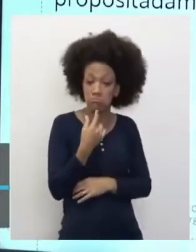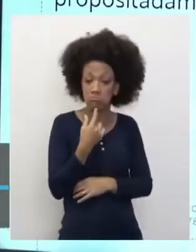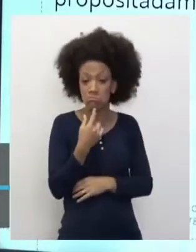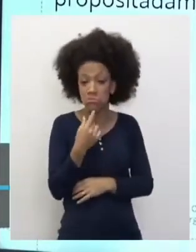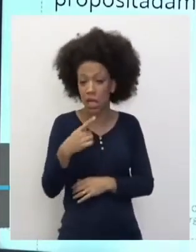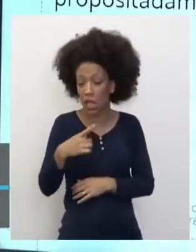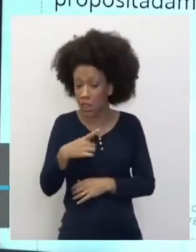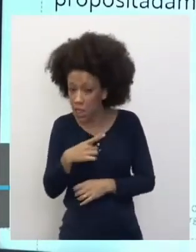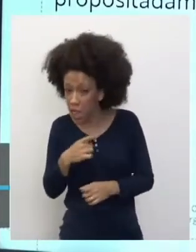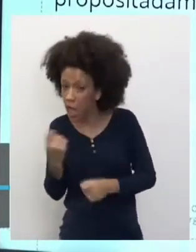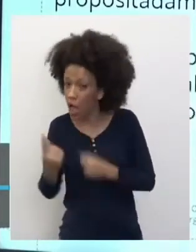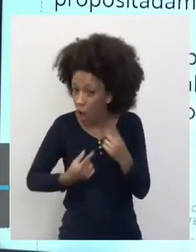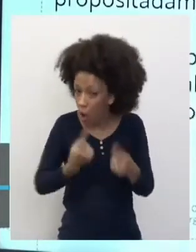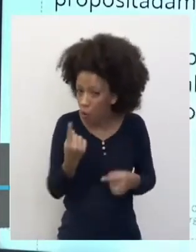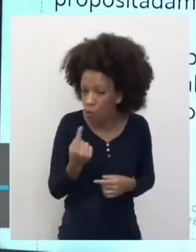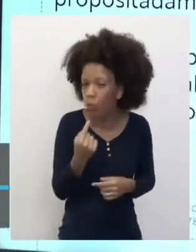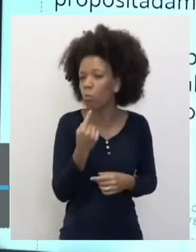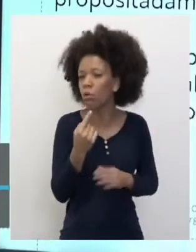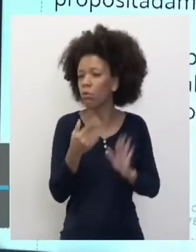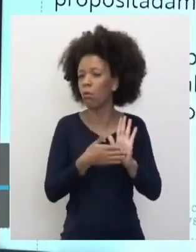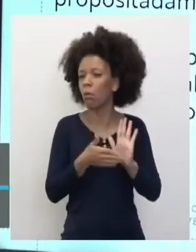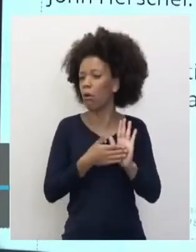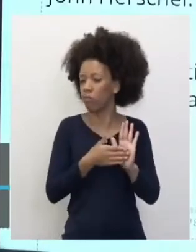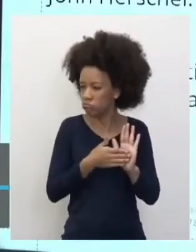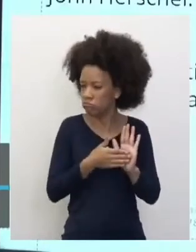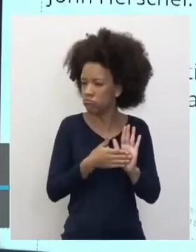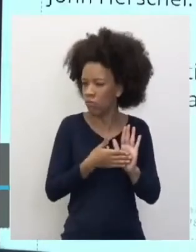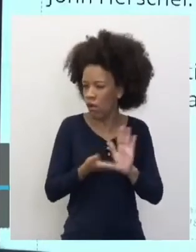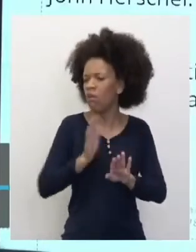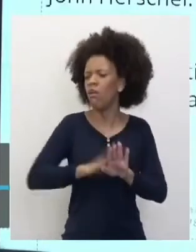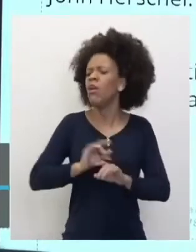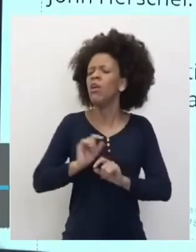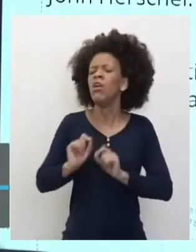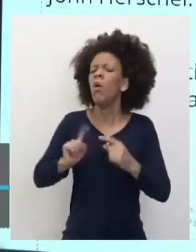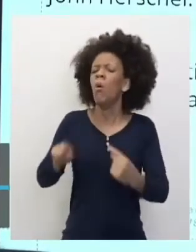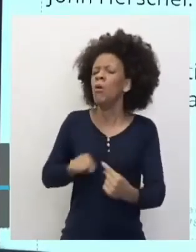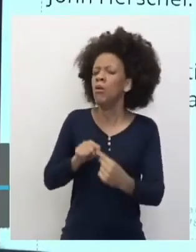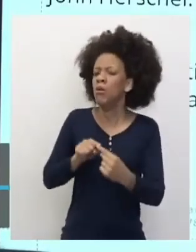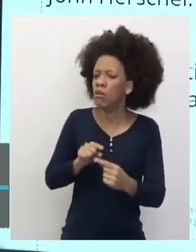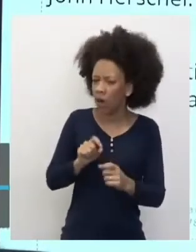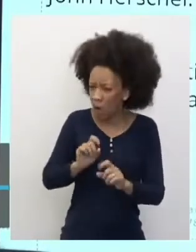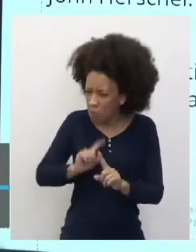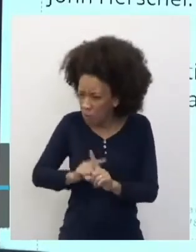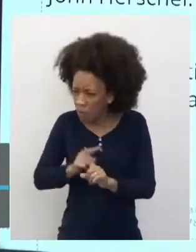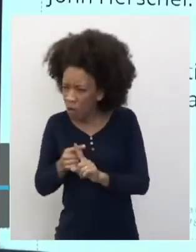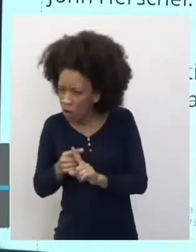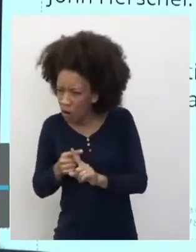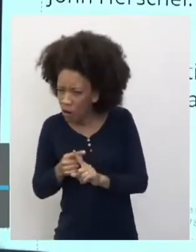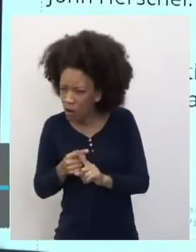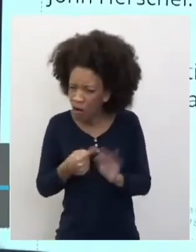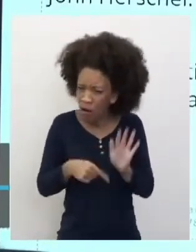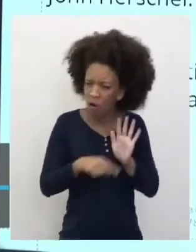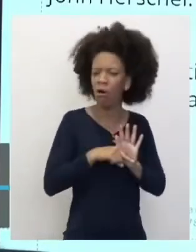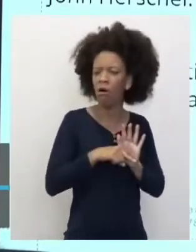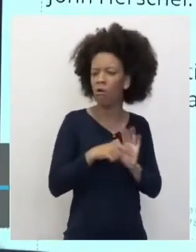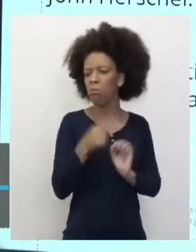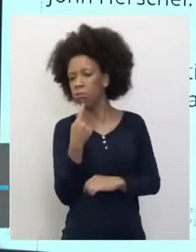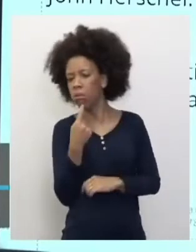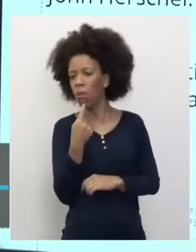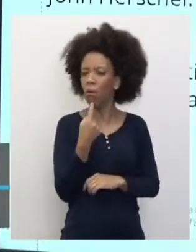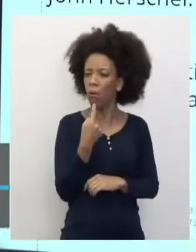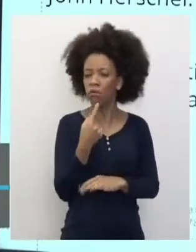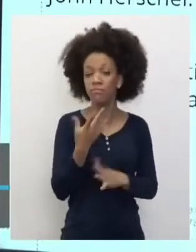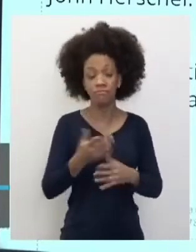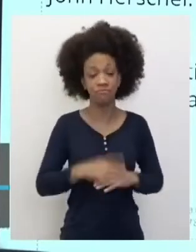alguma intenção por trás do que está sendo comunicado, né? Que intenção é essa? É positiva? Negativa? Tá bom?